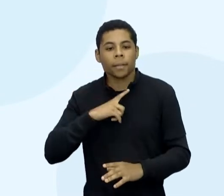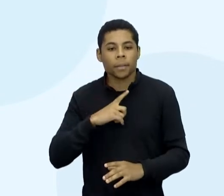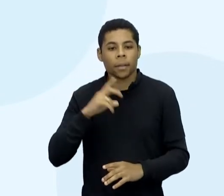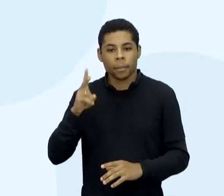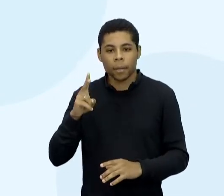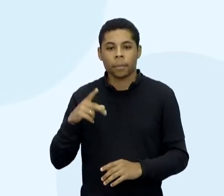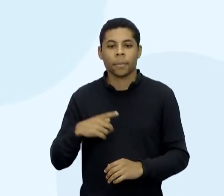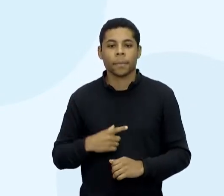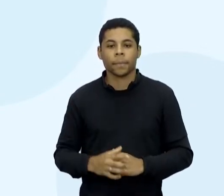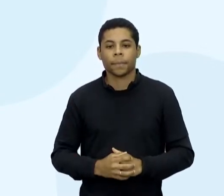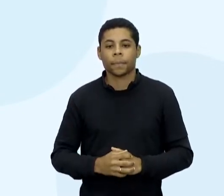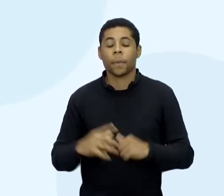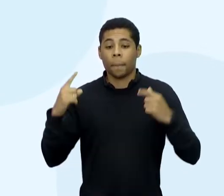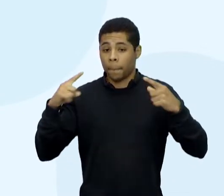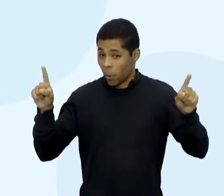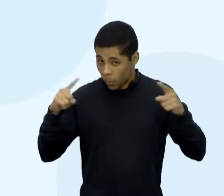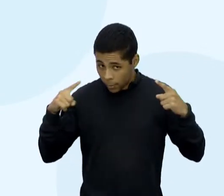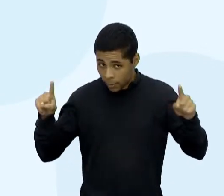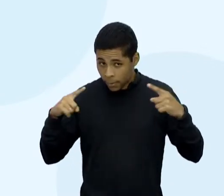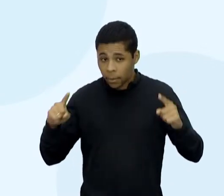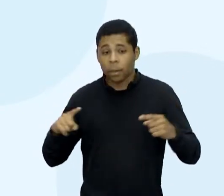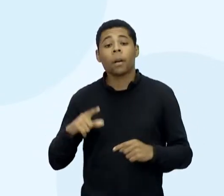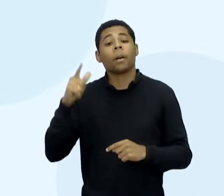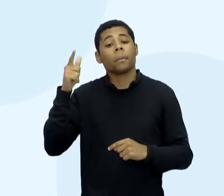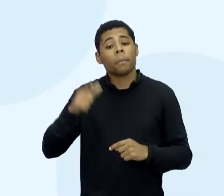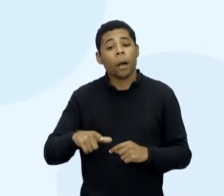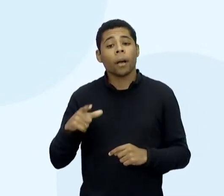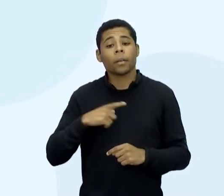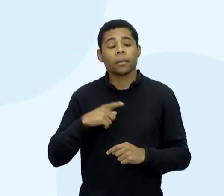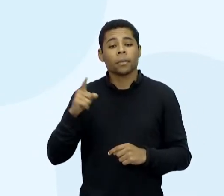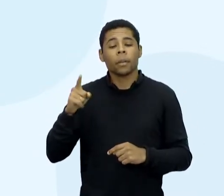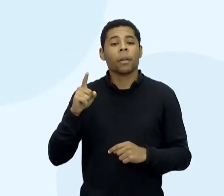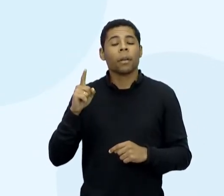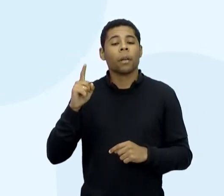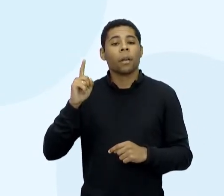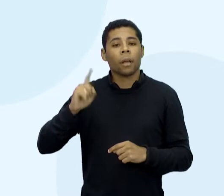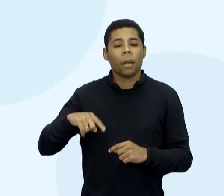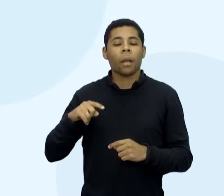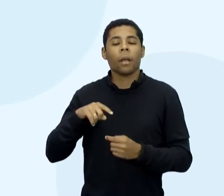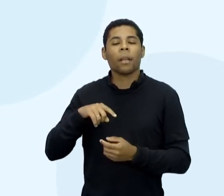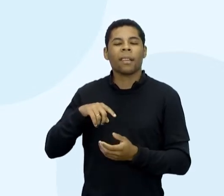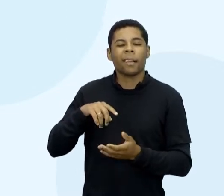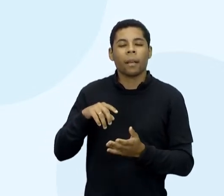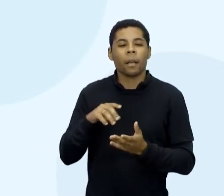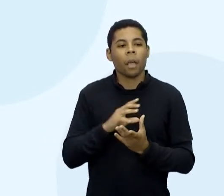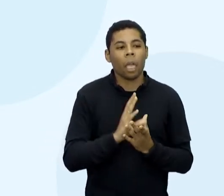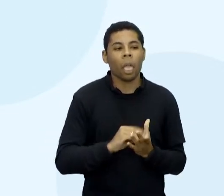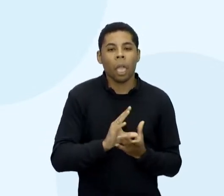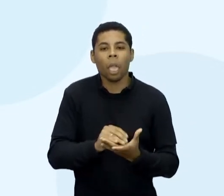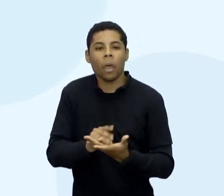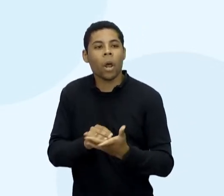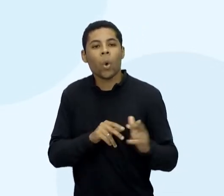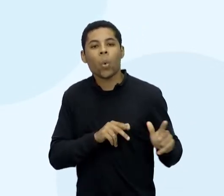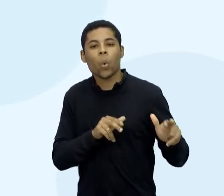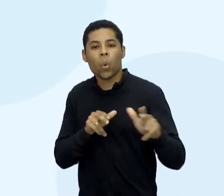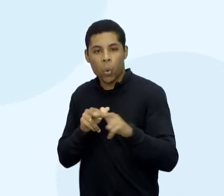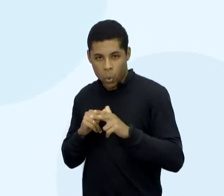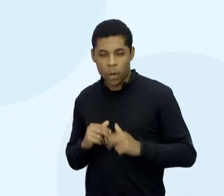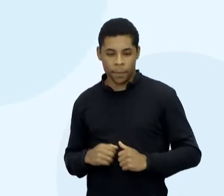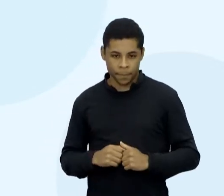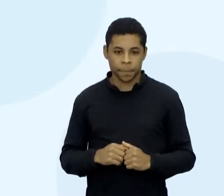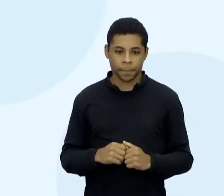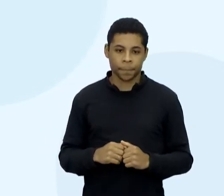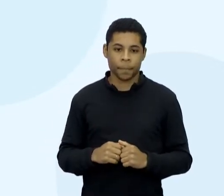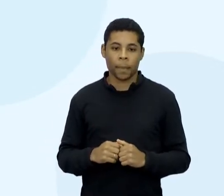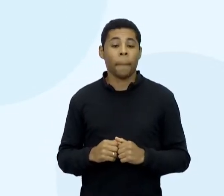estética, por isso que ela é musical, e ela também é coreográfica, por isso que ela tem a questão da dança. A gente pode dizer,